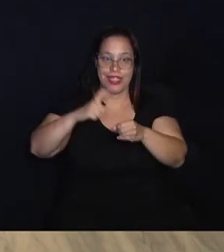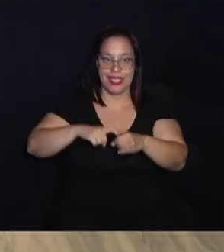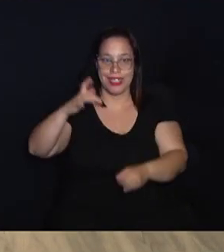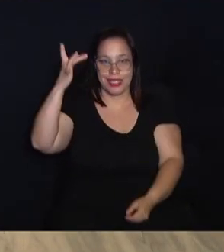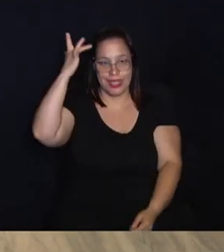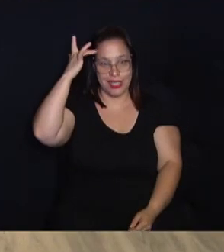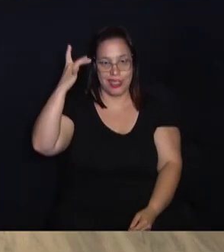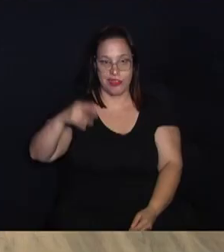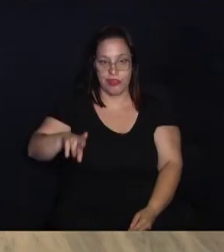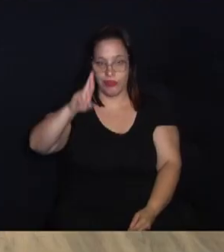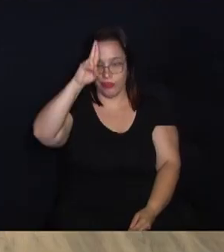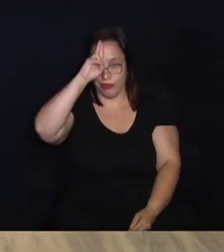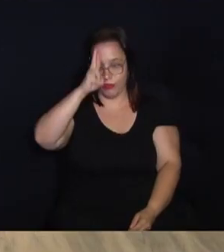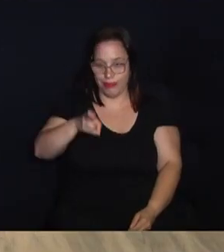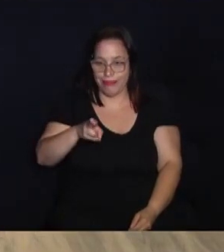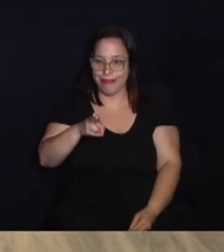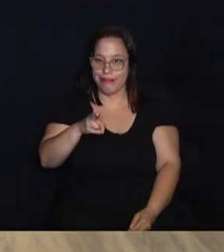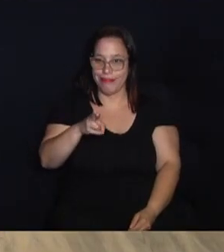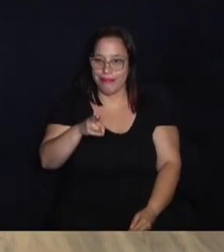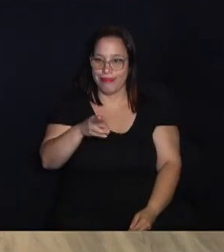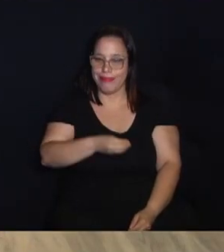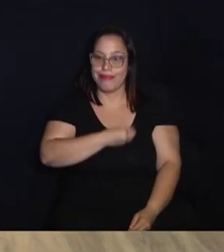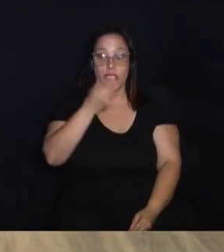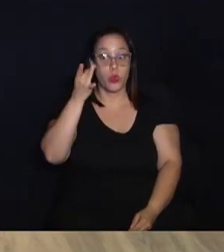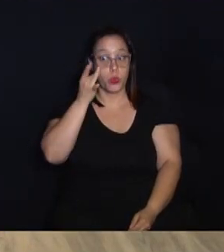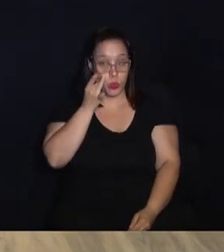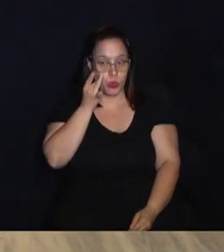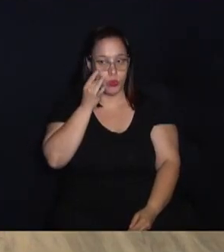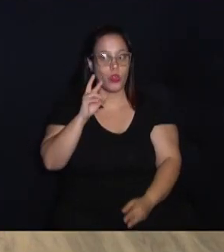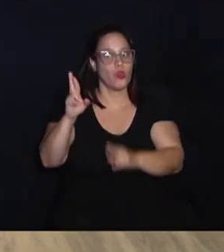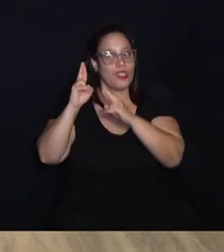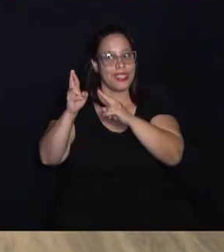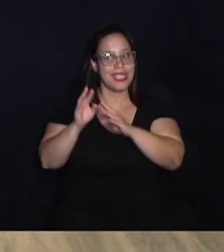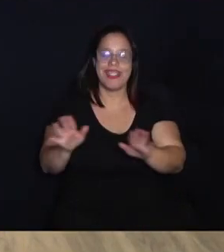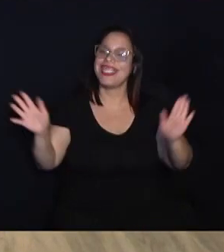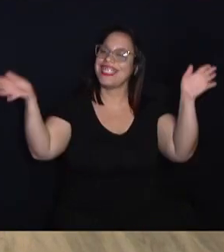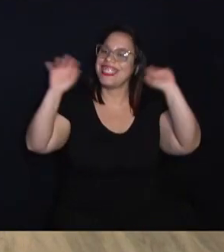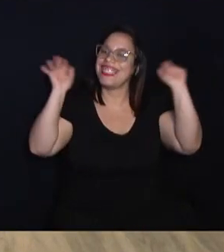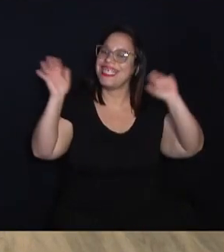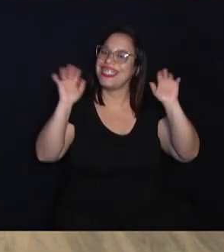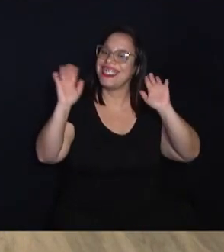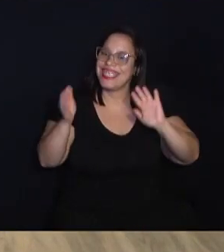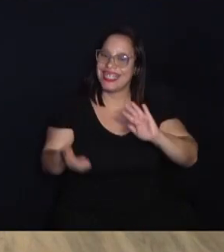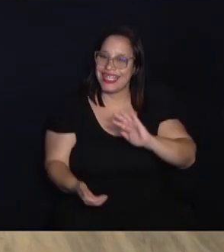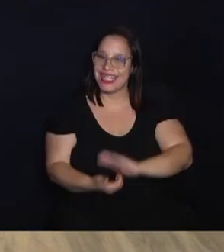amanhã, na terça-feira, ao meio-dia, ao vivo. Te espero. Até lá. Tchau, tchau.